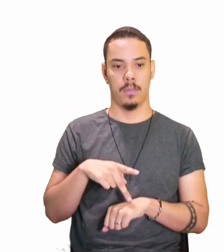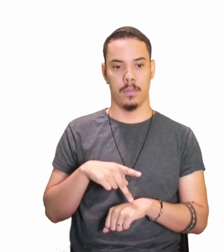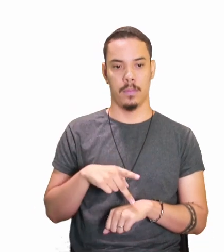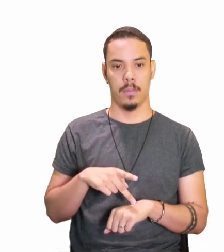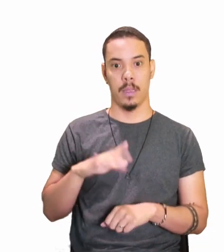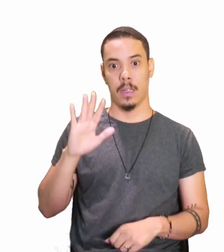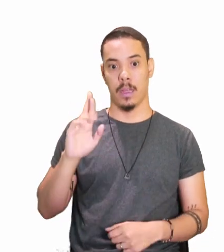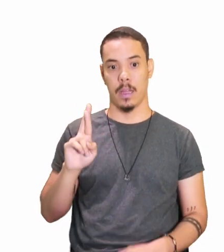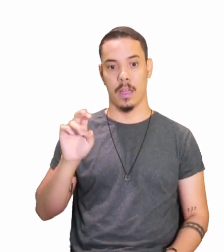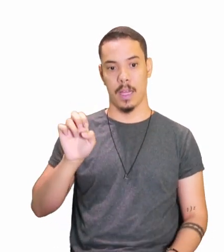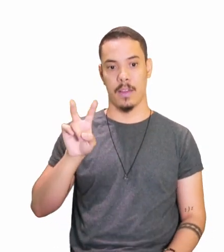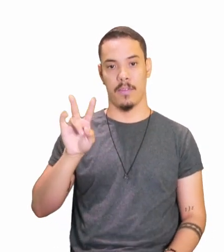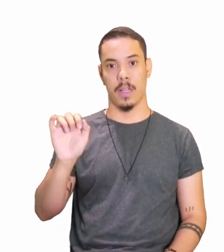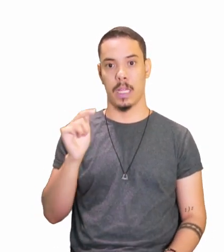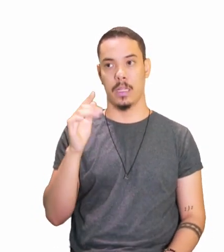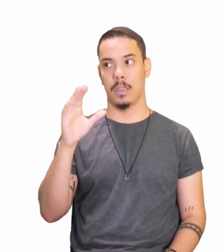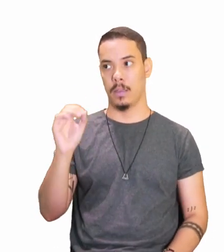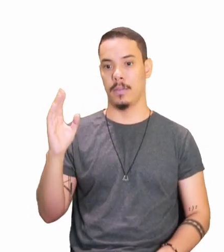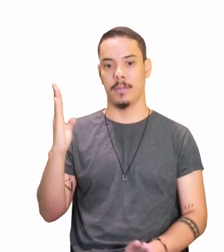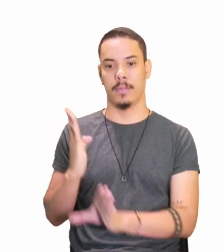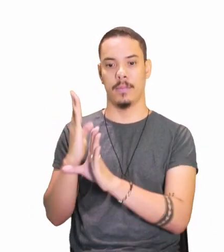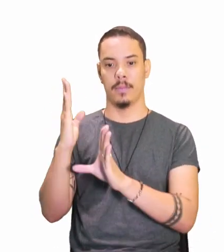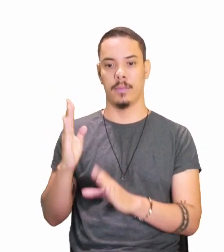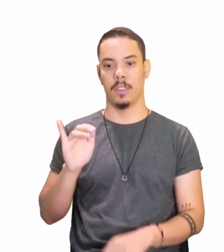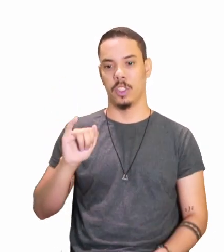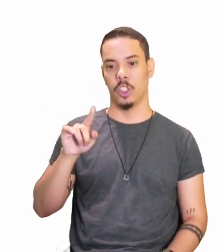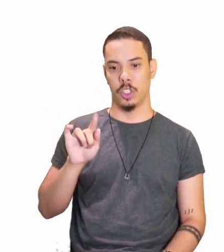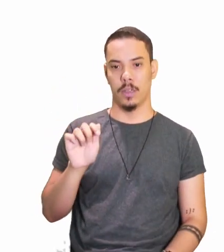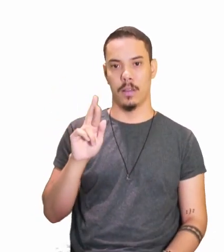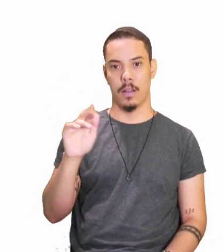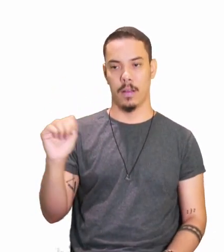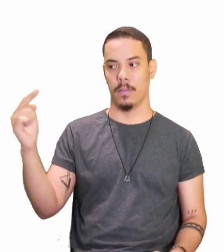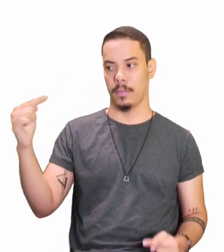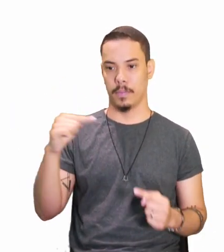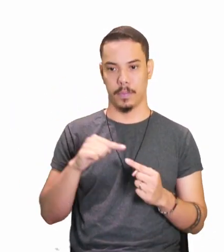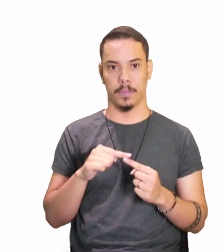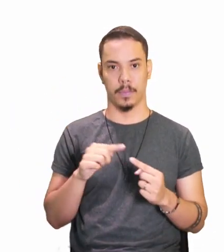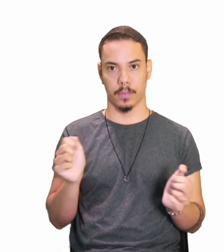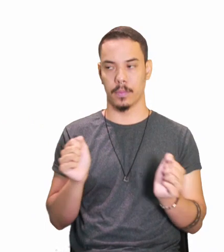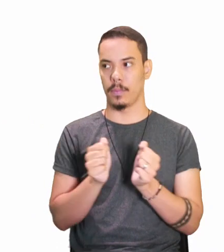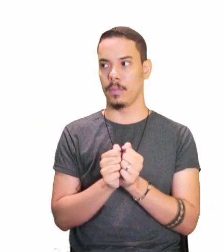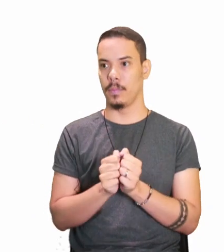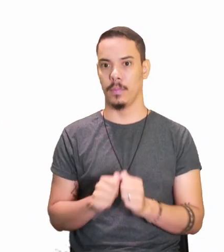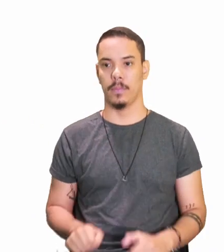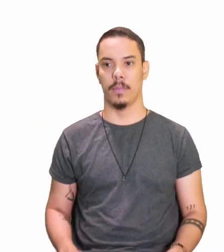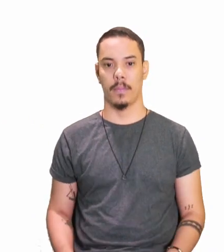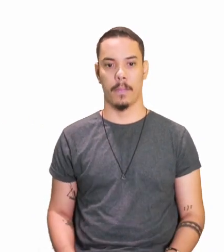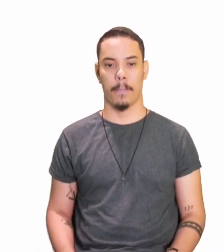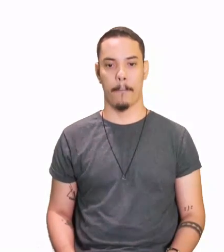país. Olha só, a revelação. Tá aí o núcleo, então vai fazer a concordância.